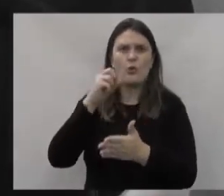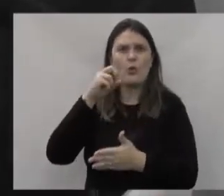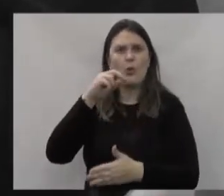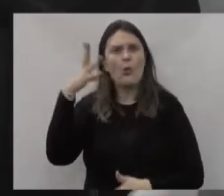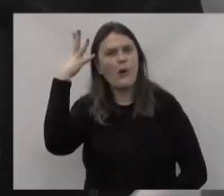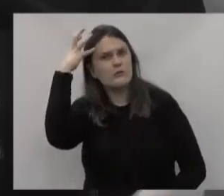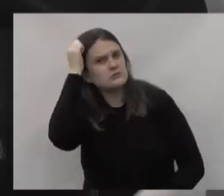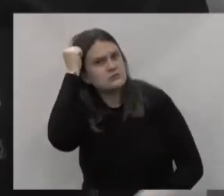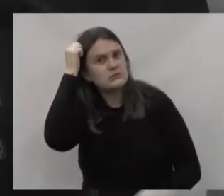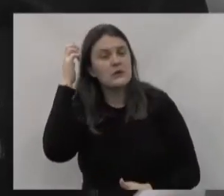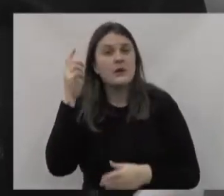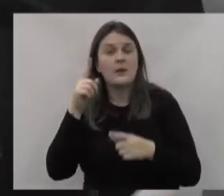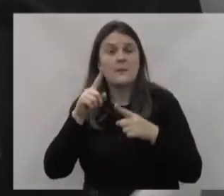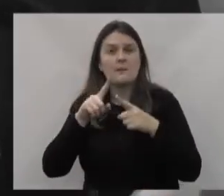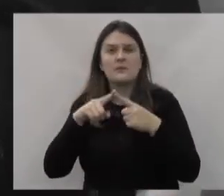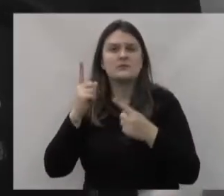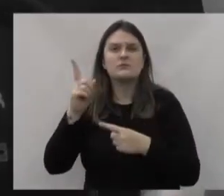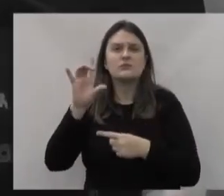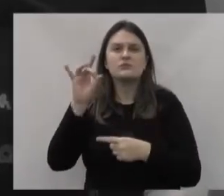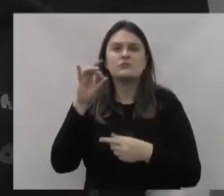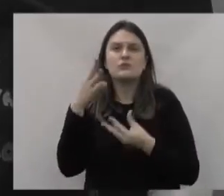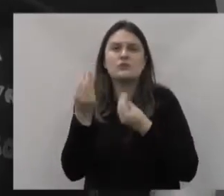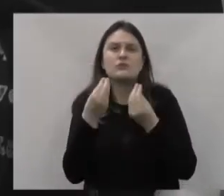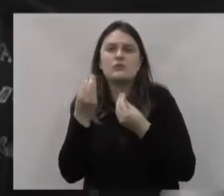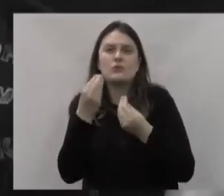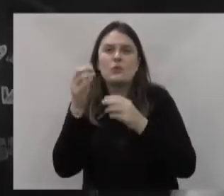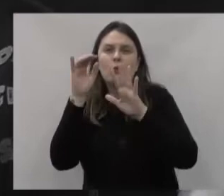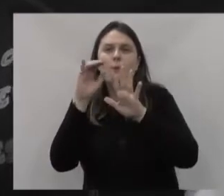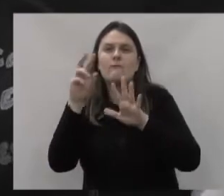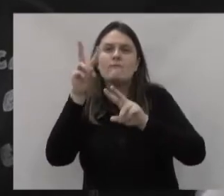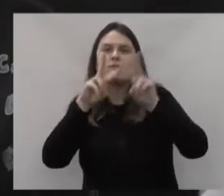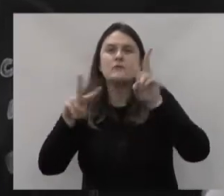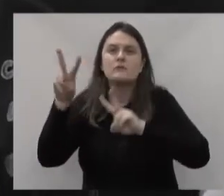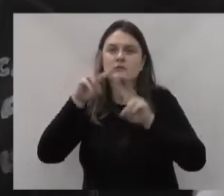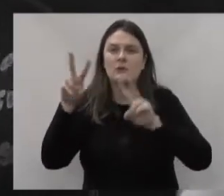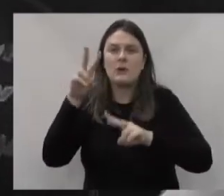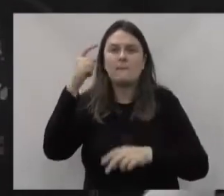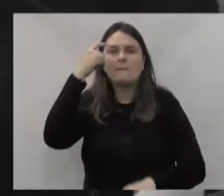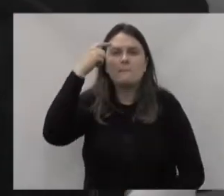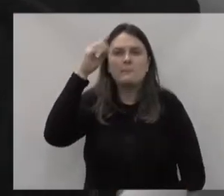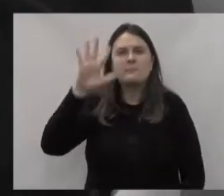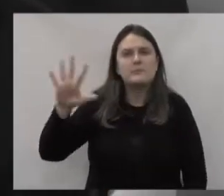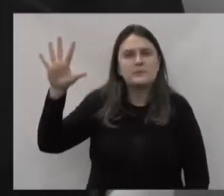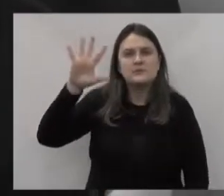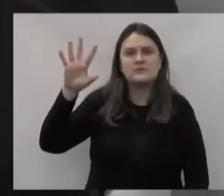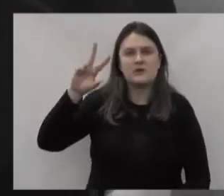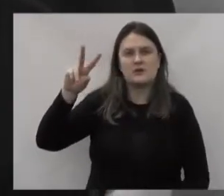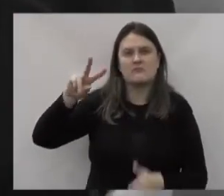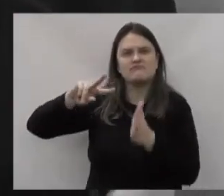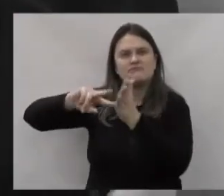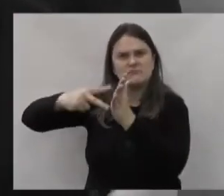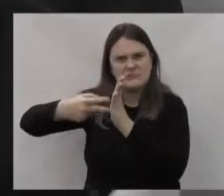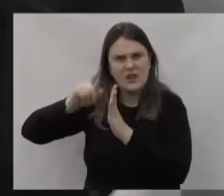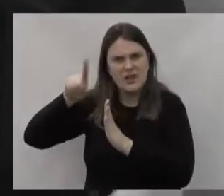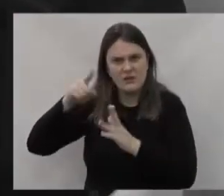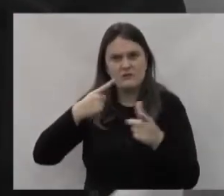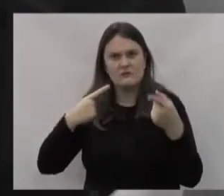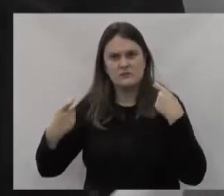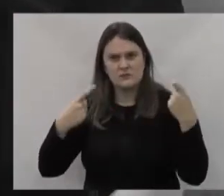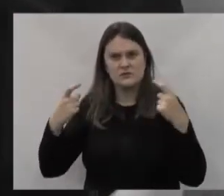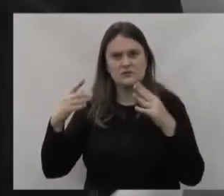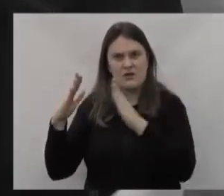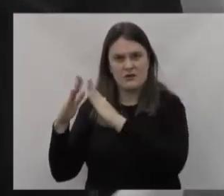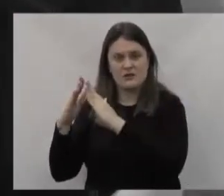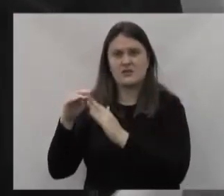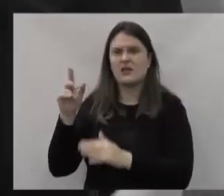cabelo. Mas essa não é a melhor imagem para refletir e para retratar a violência doméstica. Tem